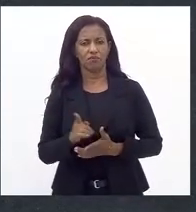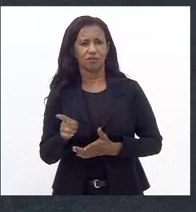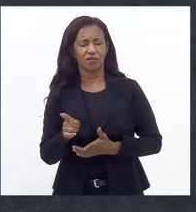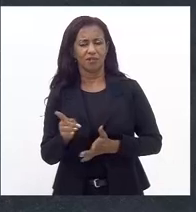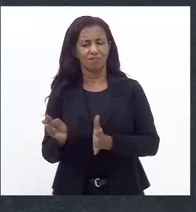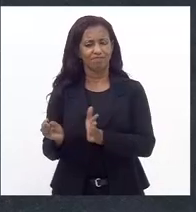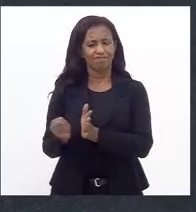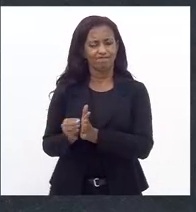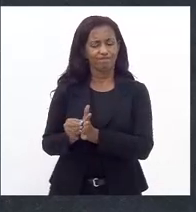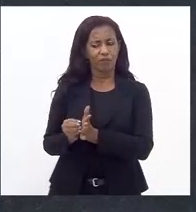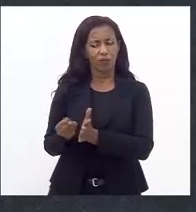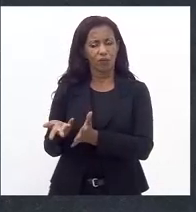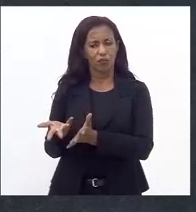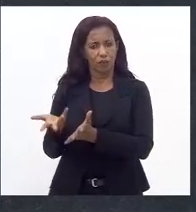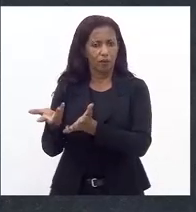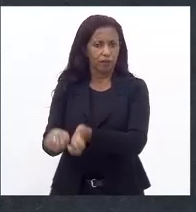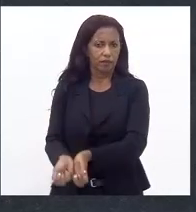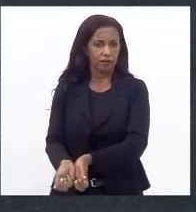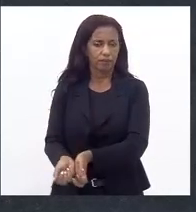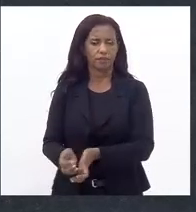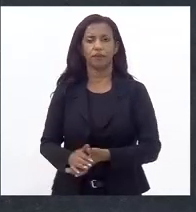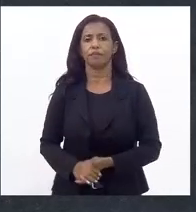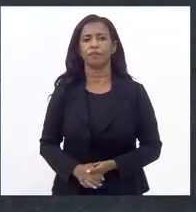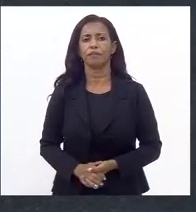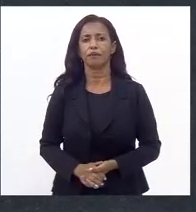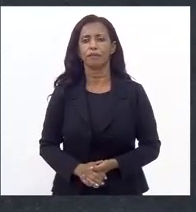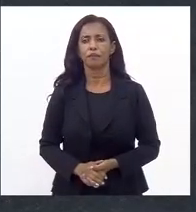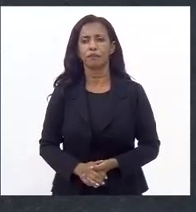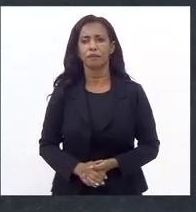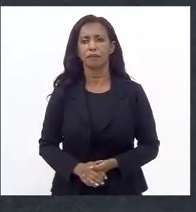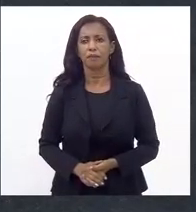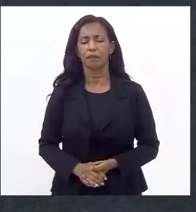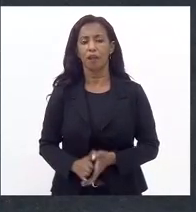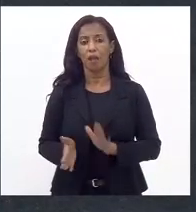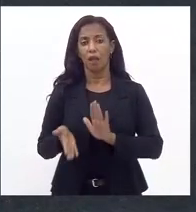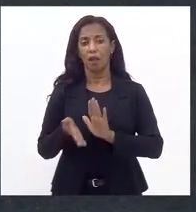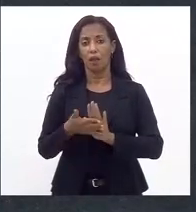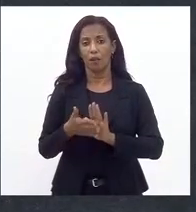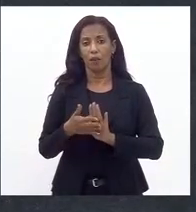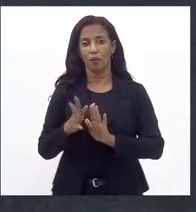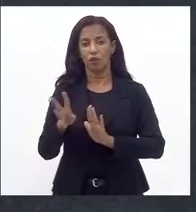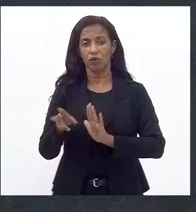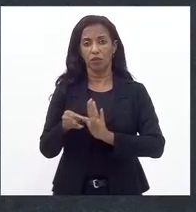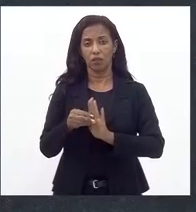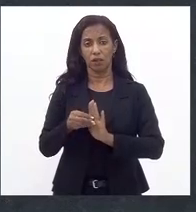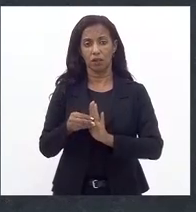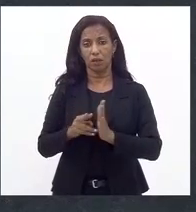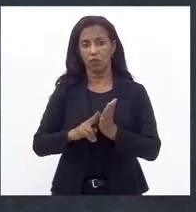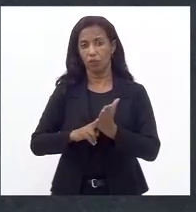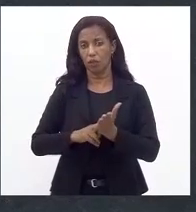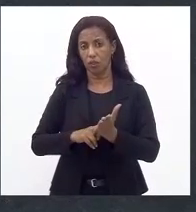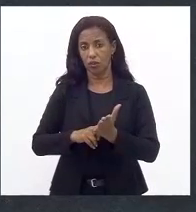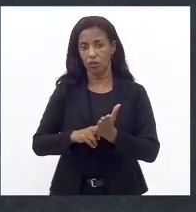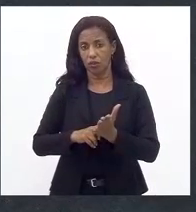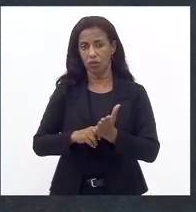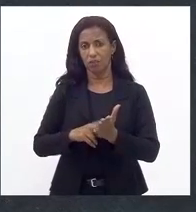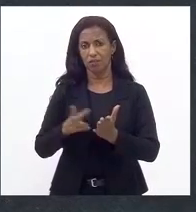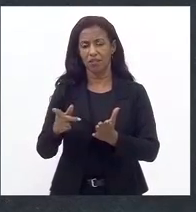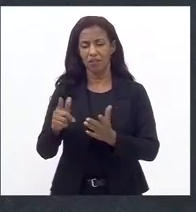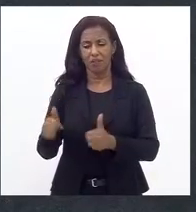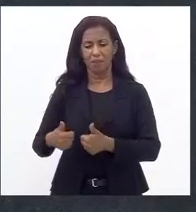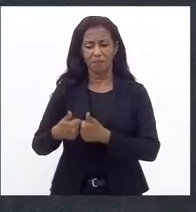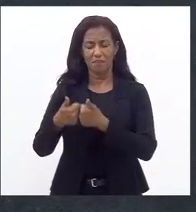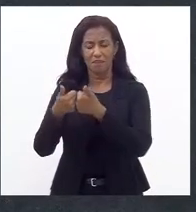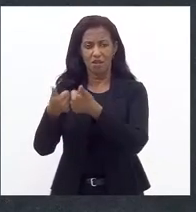inserção foi considerado bom então a proposta do Adesão do regime fica